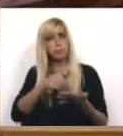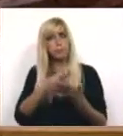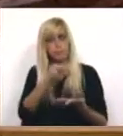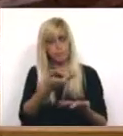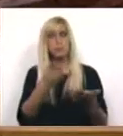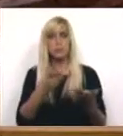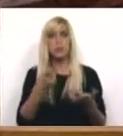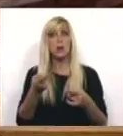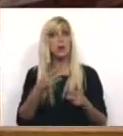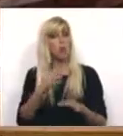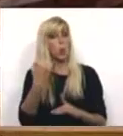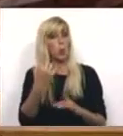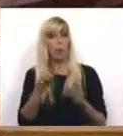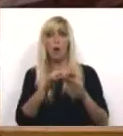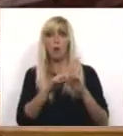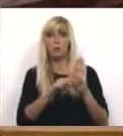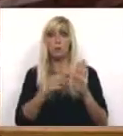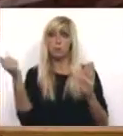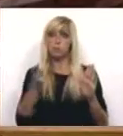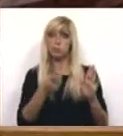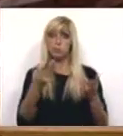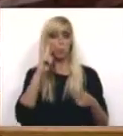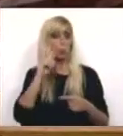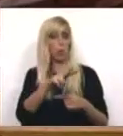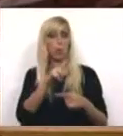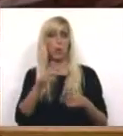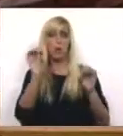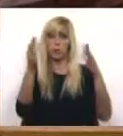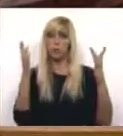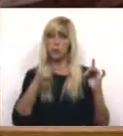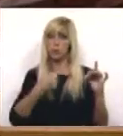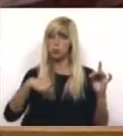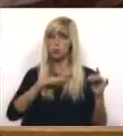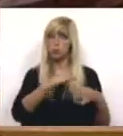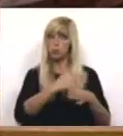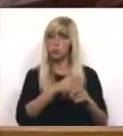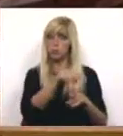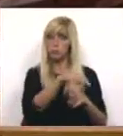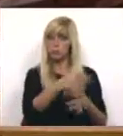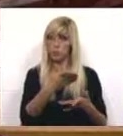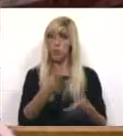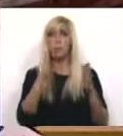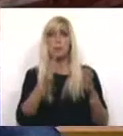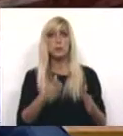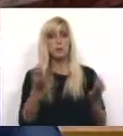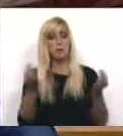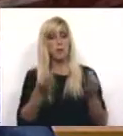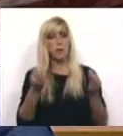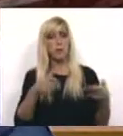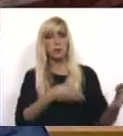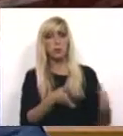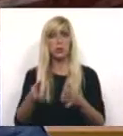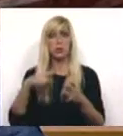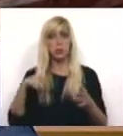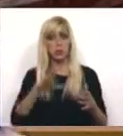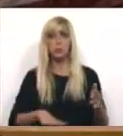uma das muitas medidas que se impõem para olhar para a nossa floresta como um setor que precisa, efetivamente, de uma estratégia